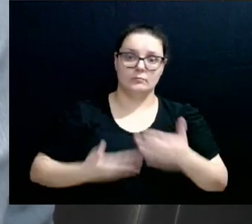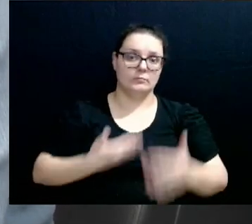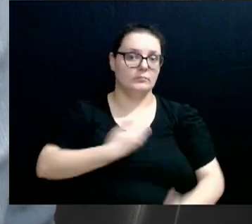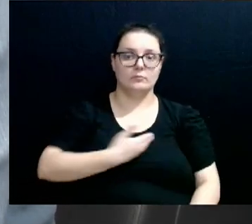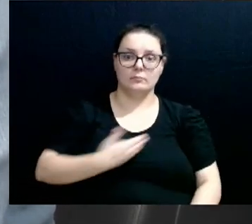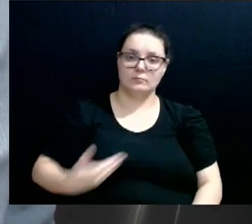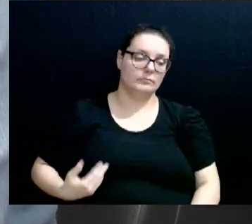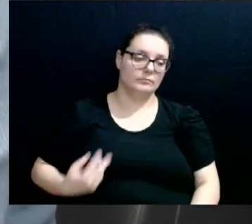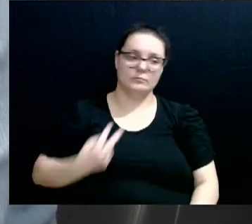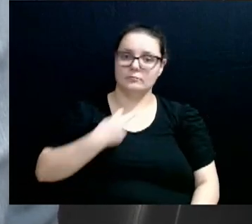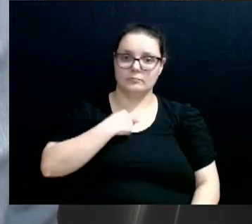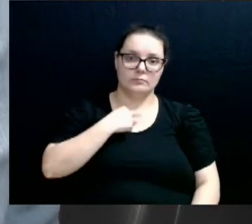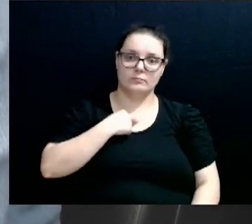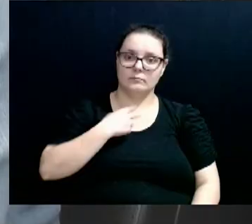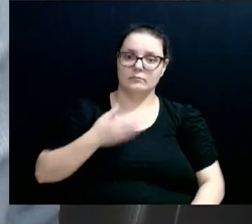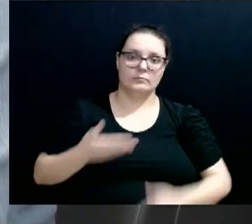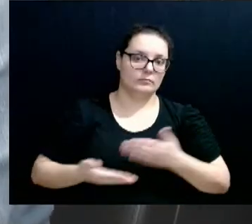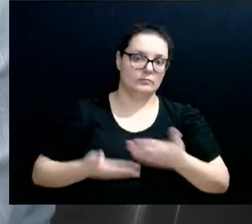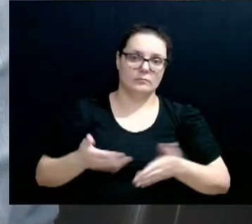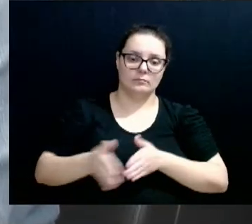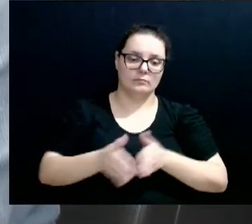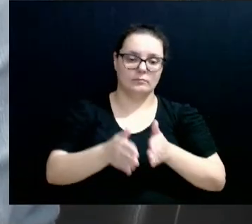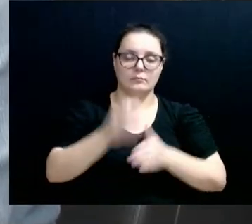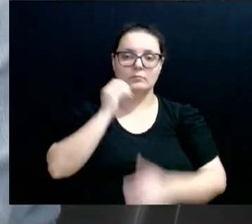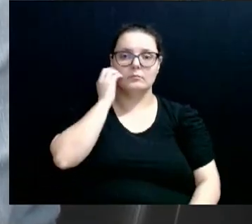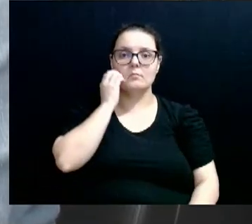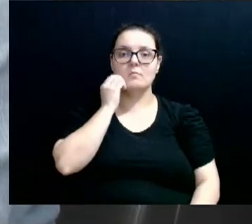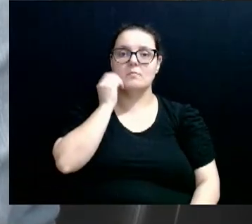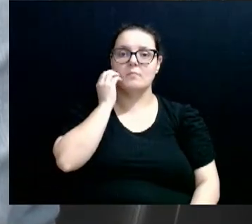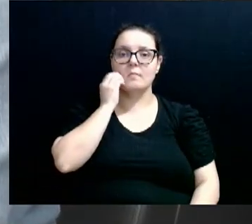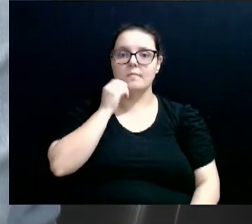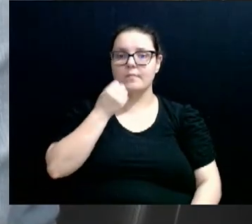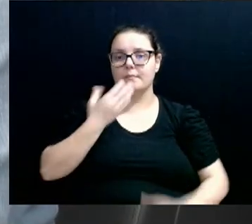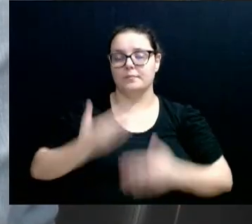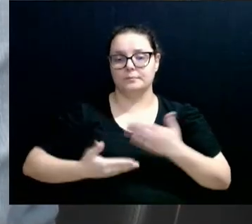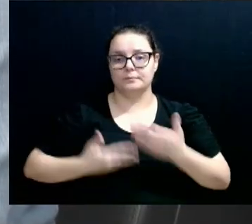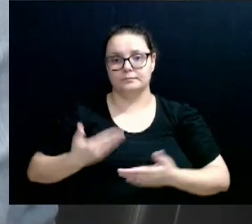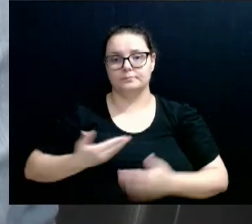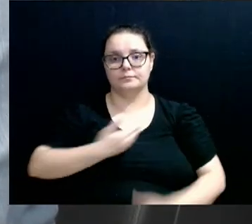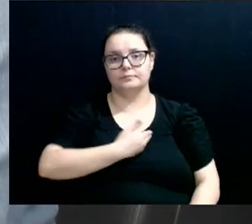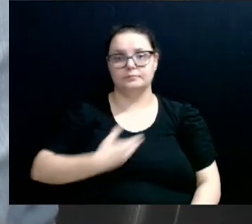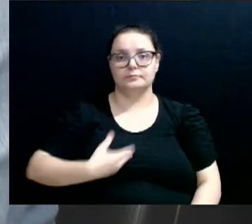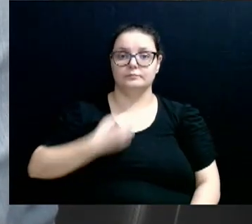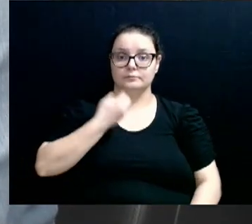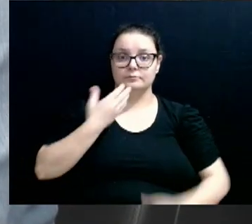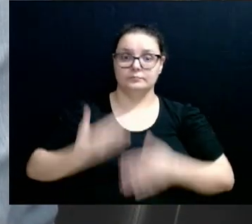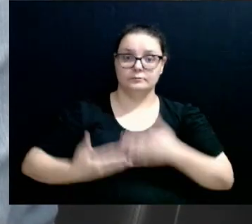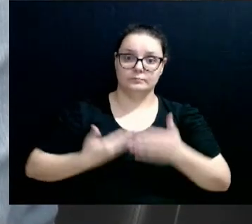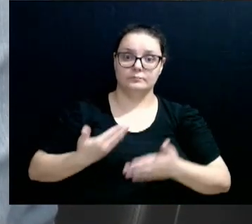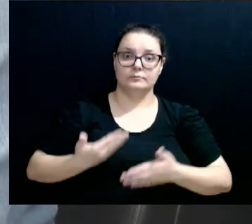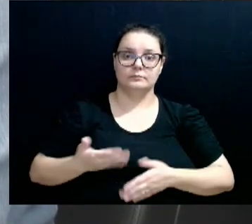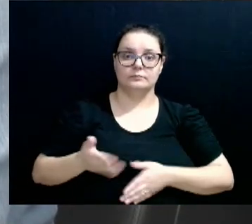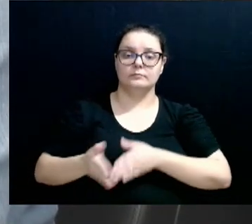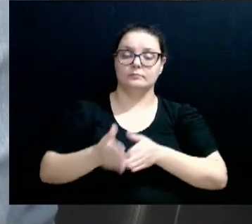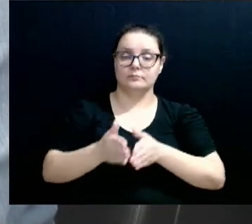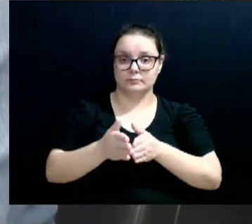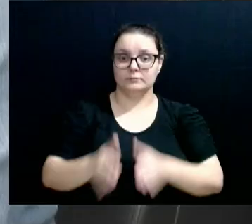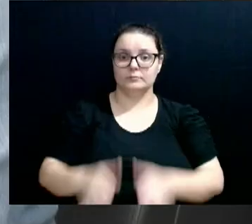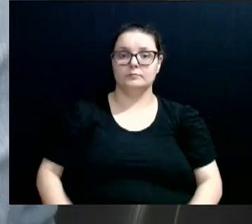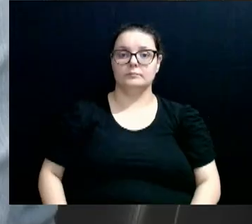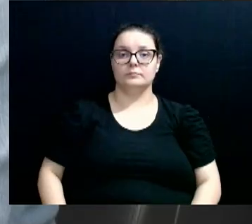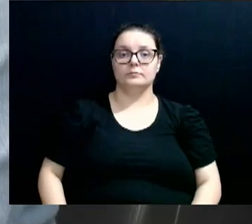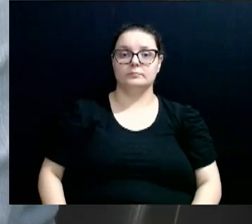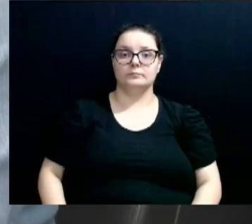caminho. Então, seja um bom servidor público, e ser um bom servidor público antes de mais nada,